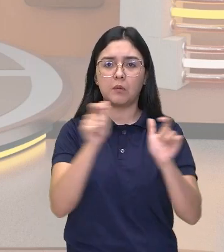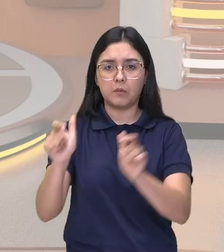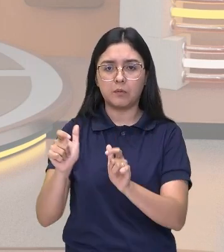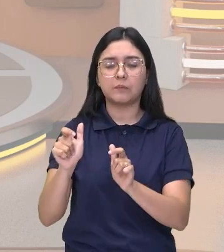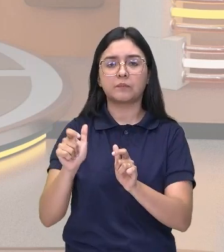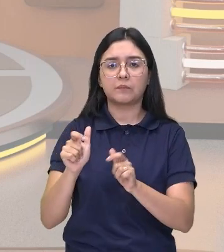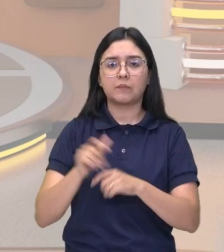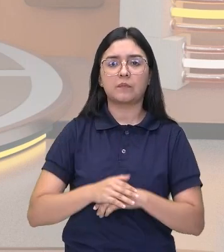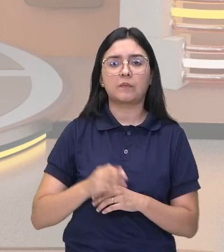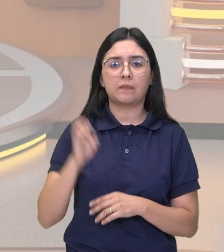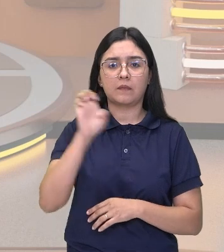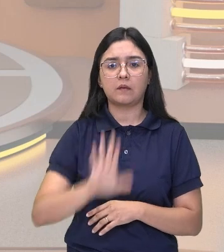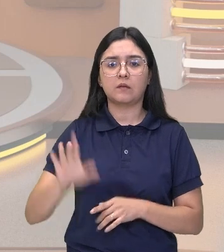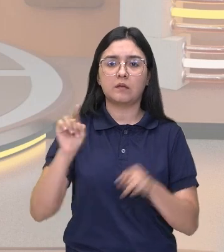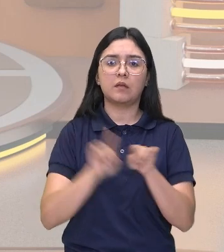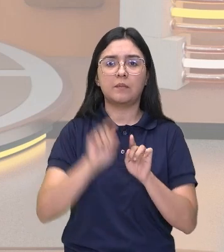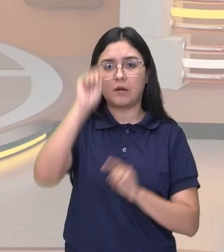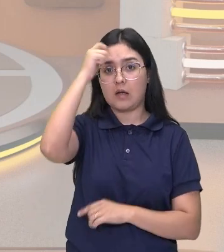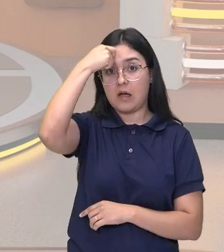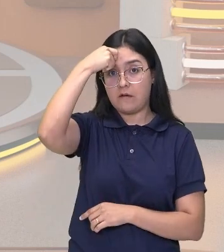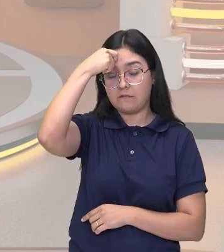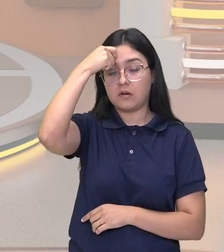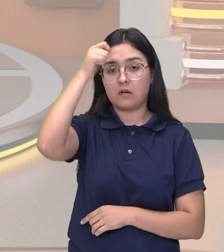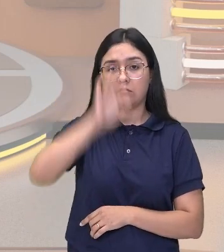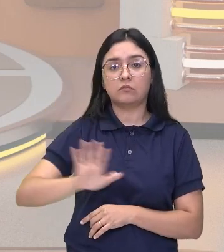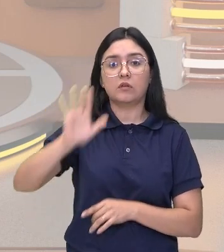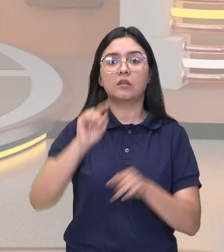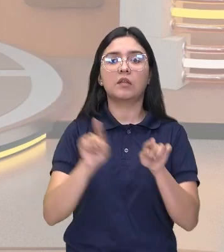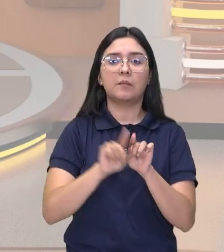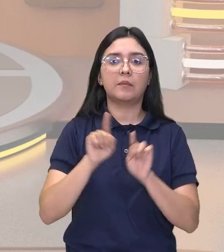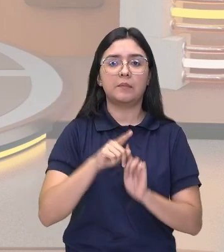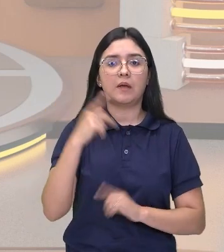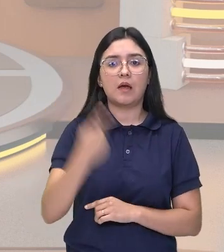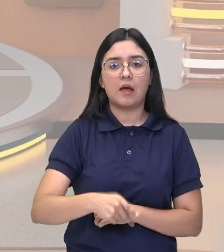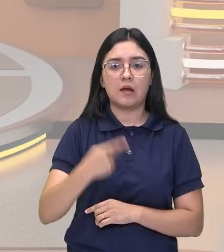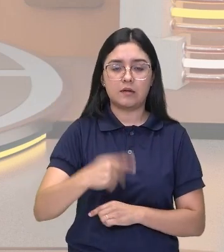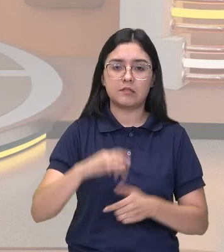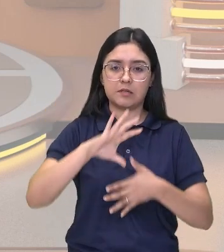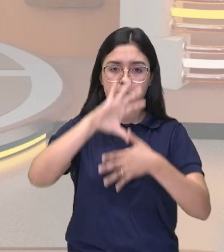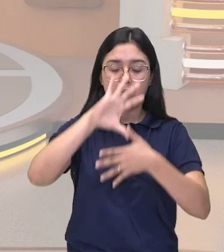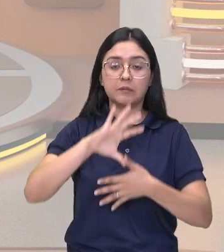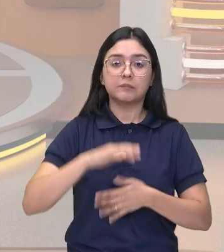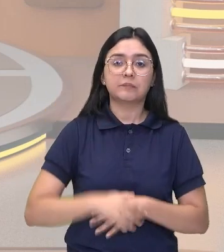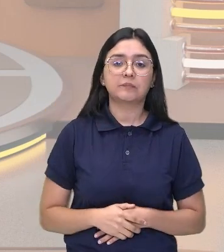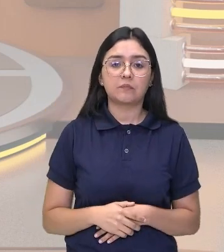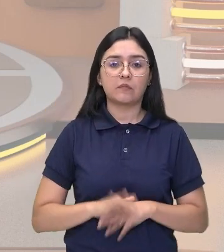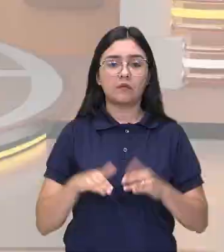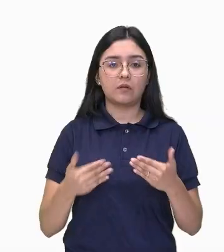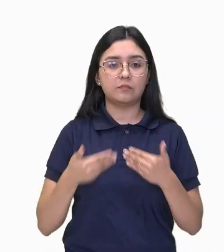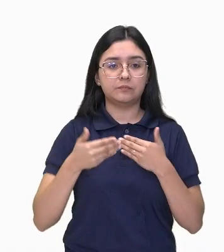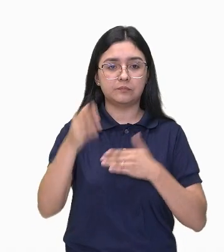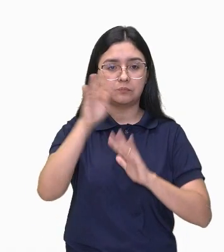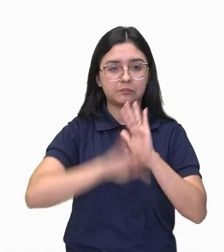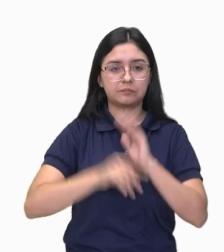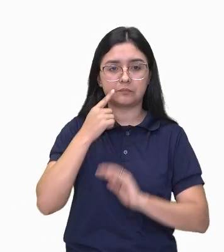Europa, inclusive na África e também aqui nas Américas. Vamos adiante com o texto. Vamos